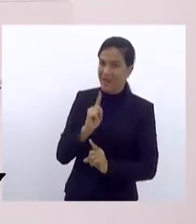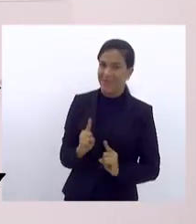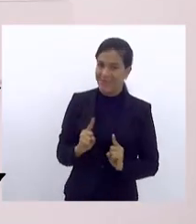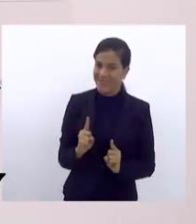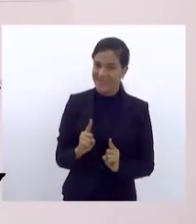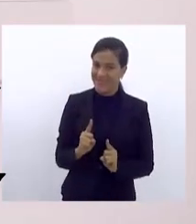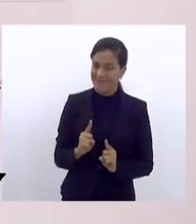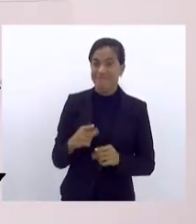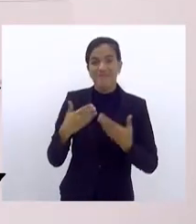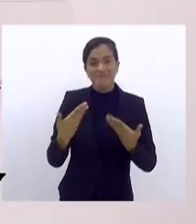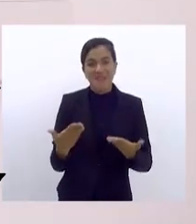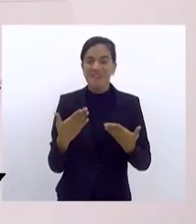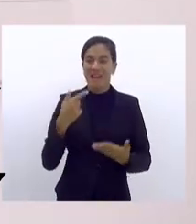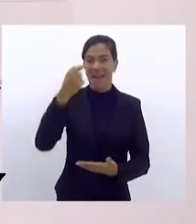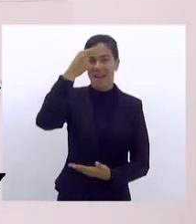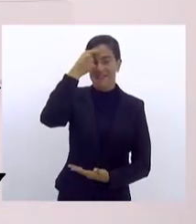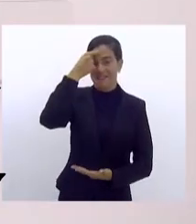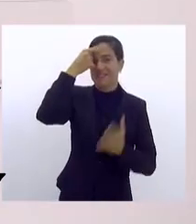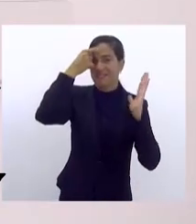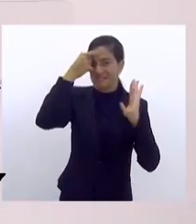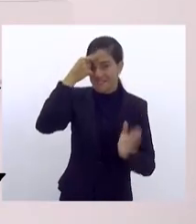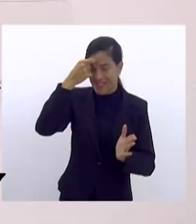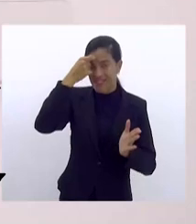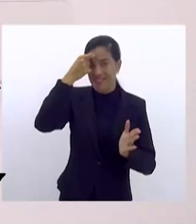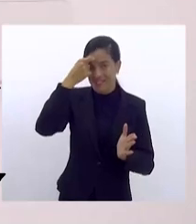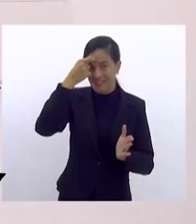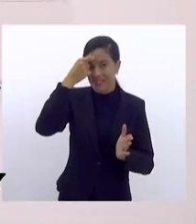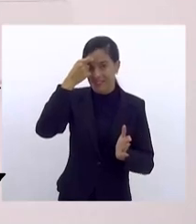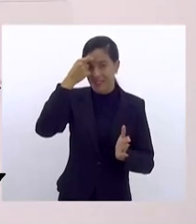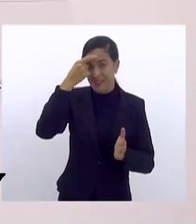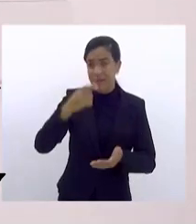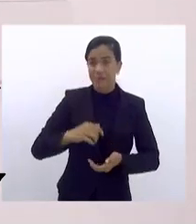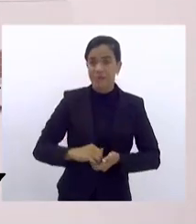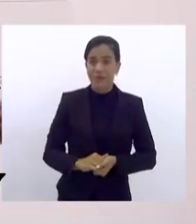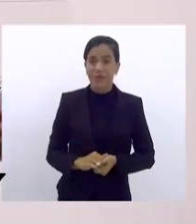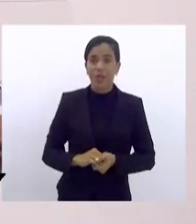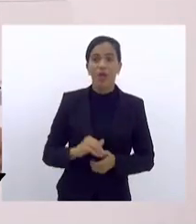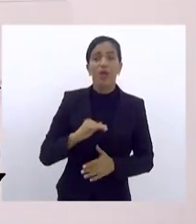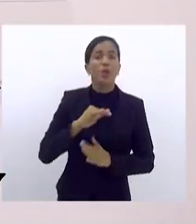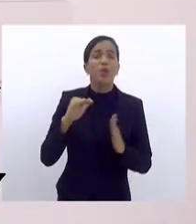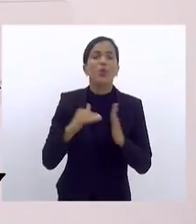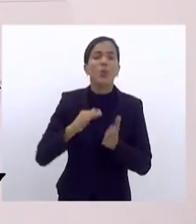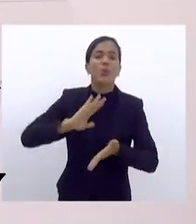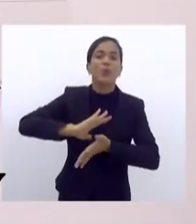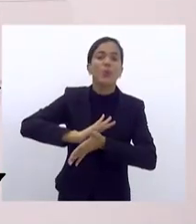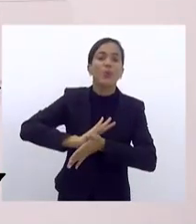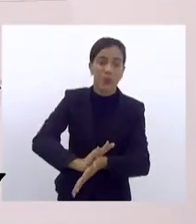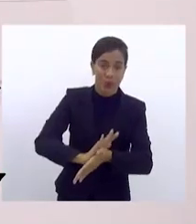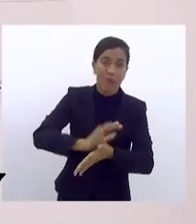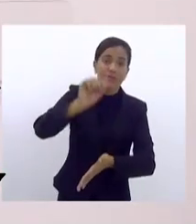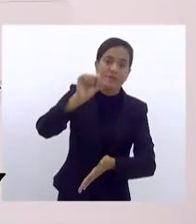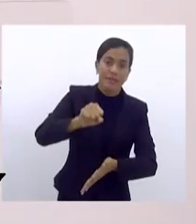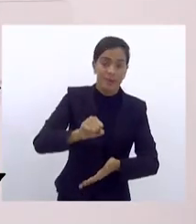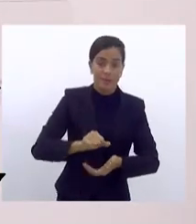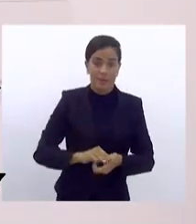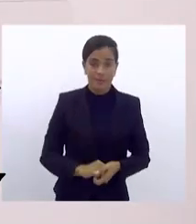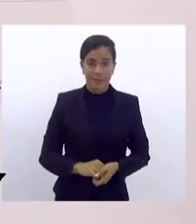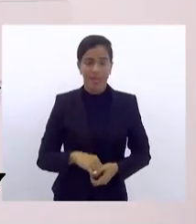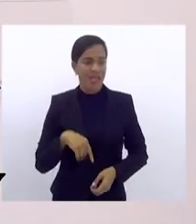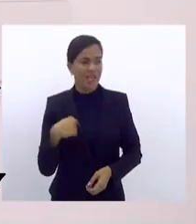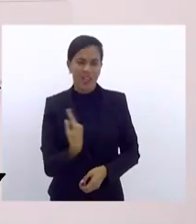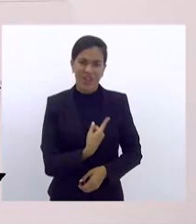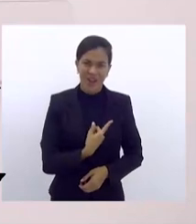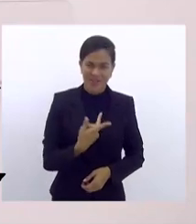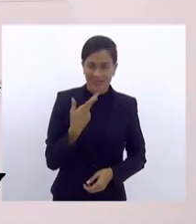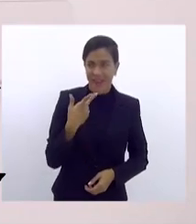a partir disso a gente já tem consciência de como tudo tudo é preconceituoso e a gente não pode